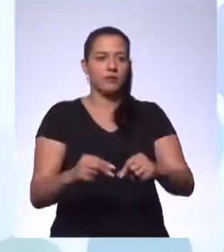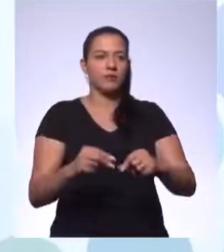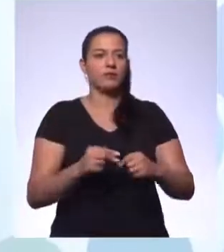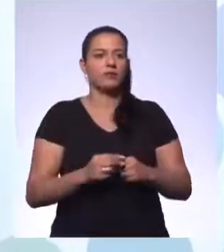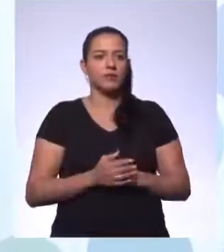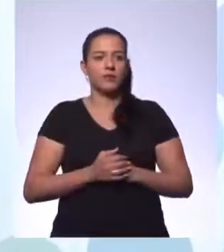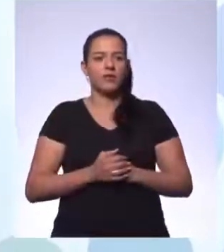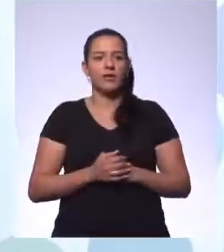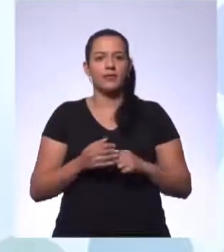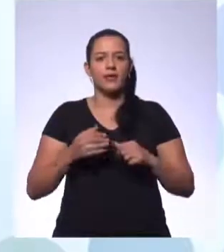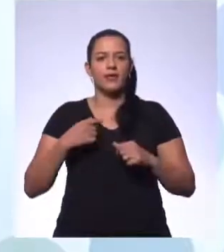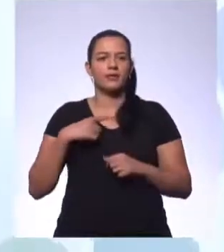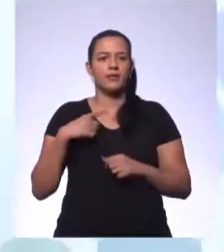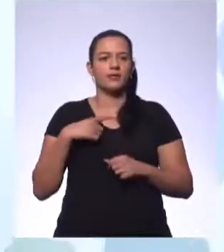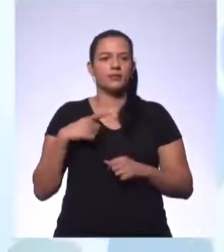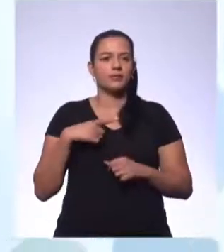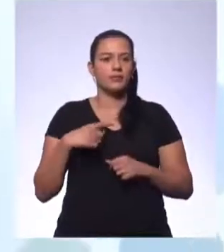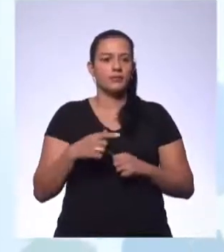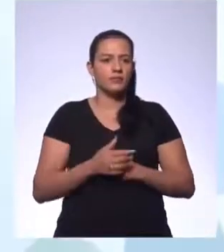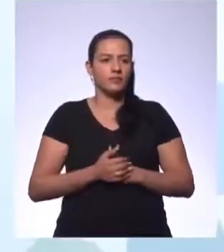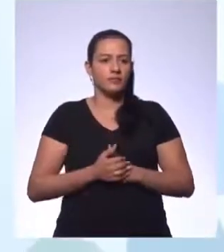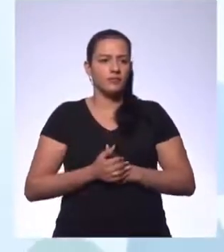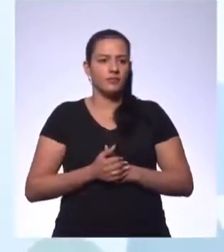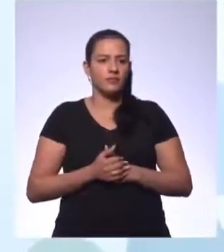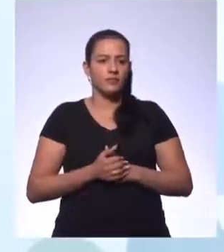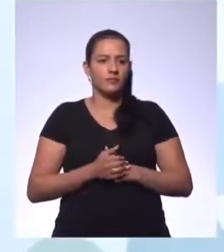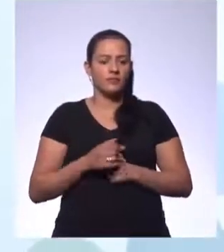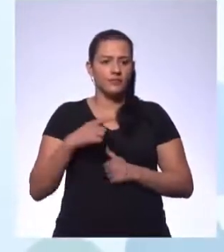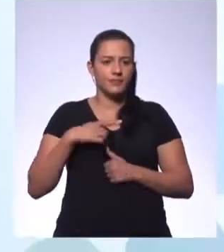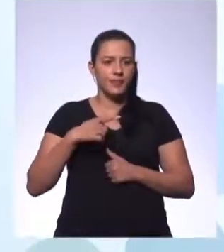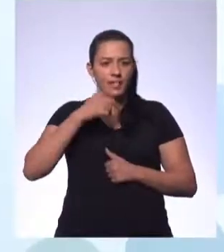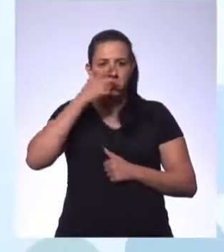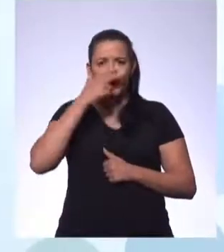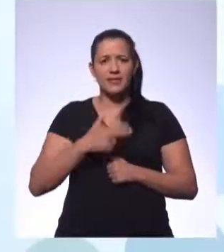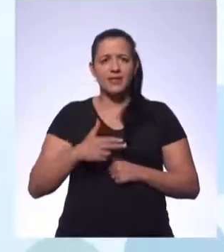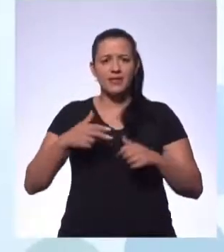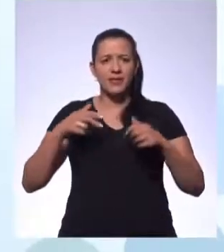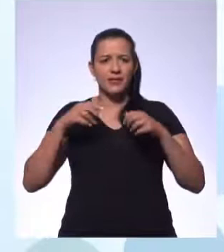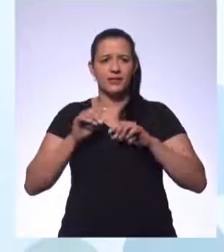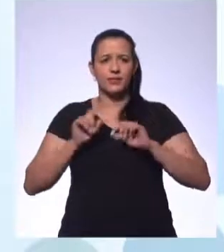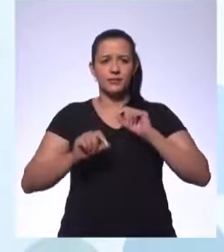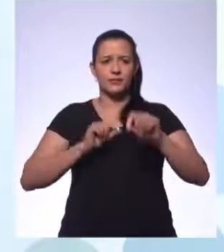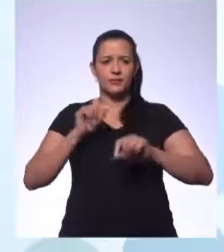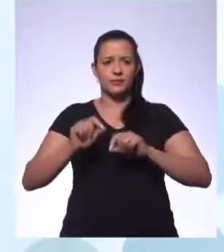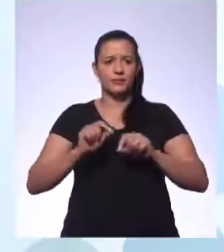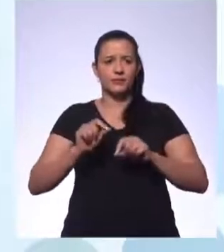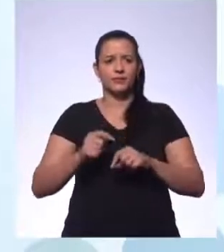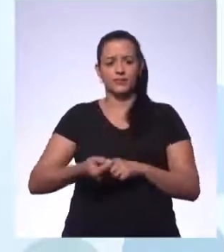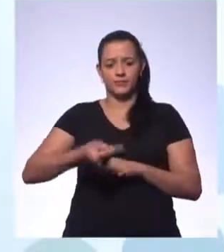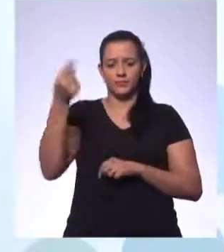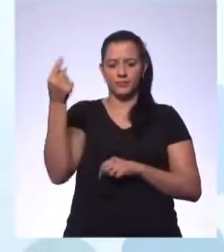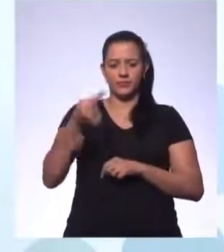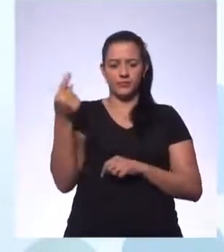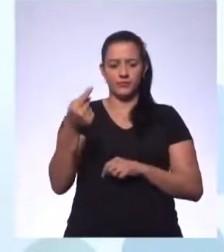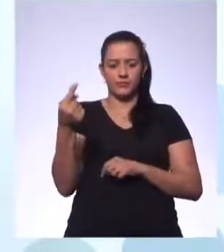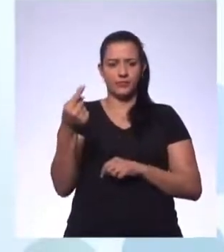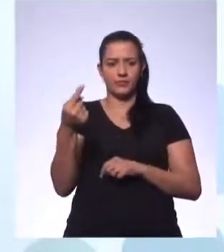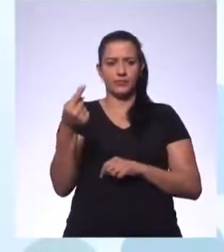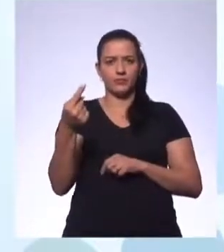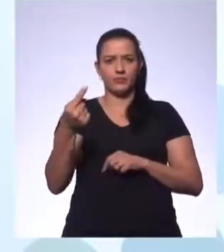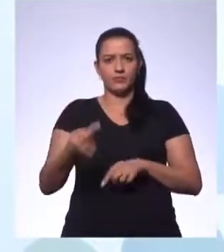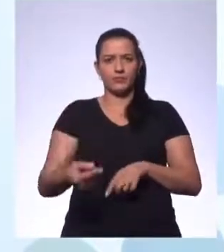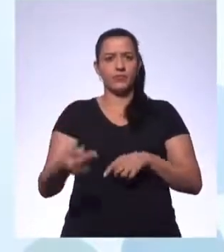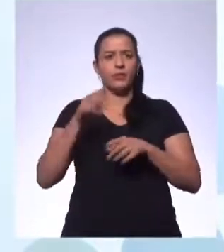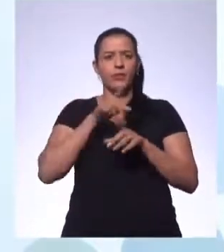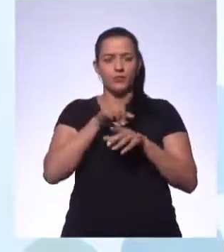né? O desafio, então, né? Na verdade, aqui, esse desafio 2, na verdade, é o mesmo desafio 1, tá? Vocês aqui vão só